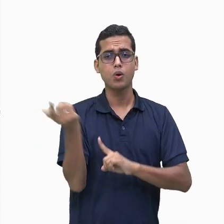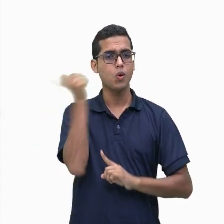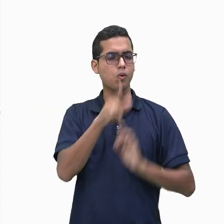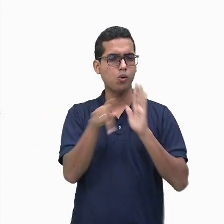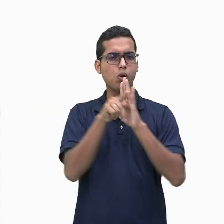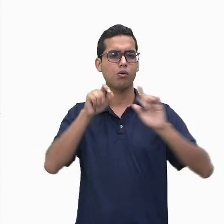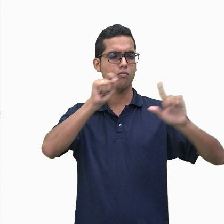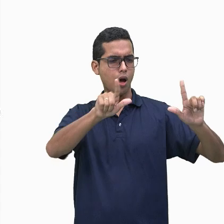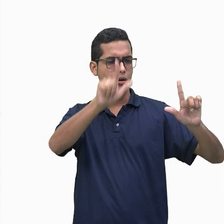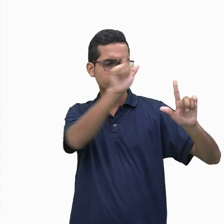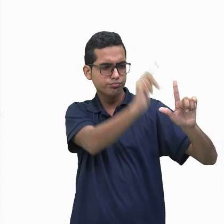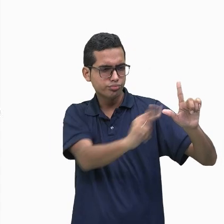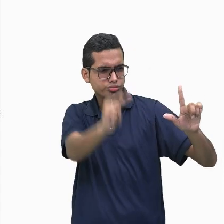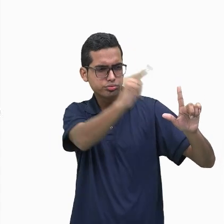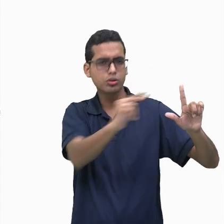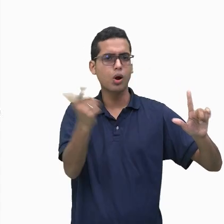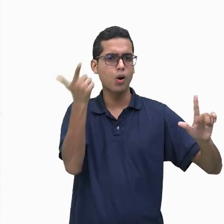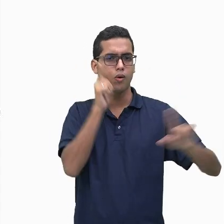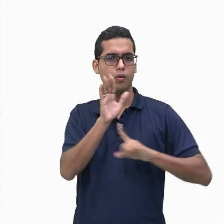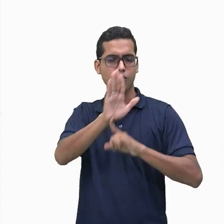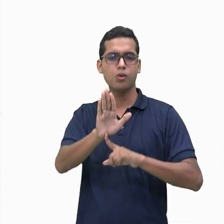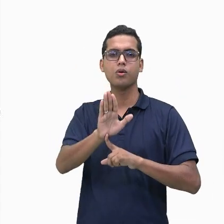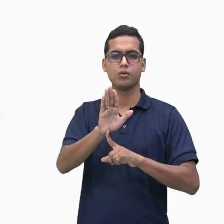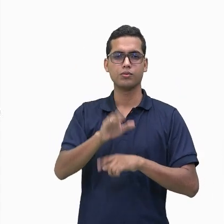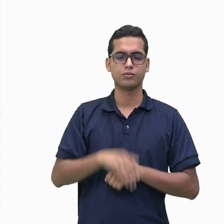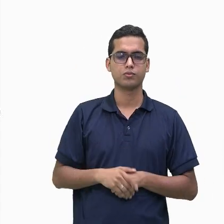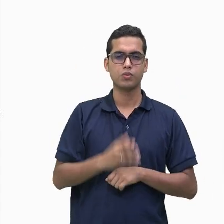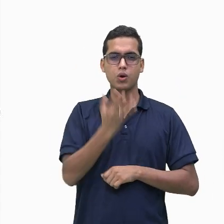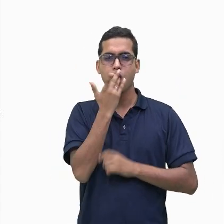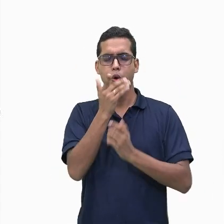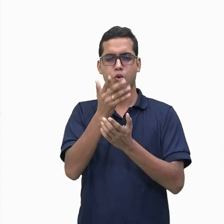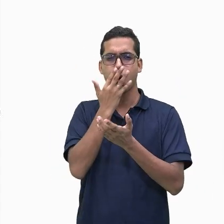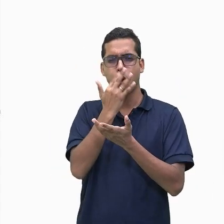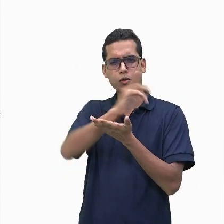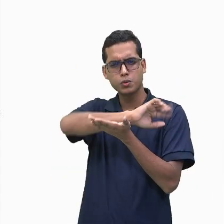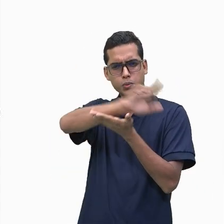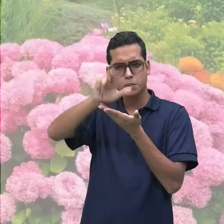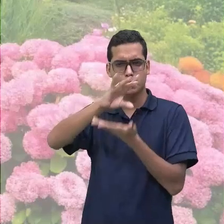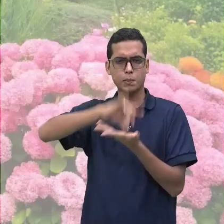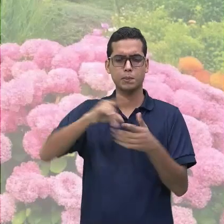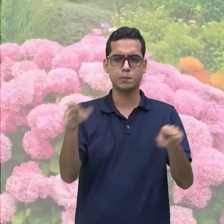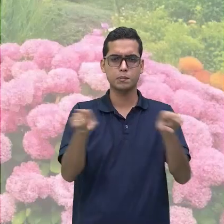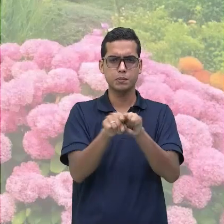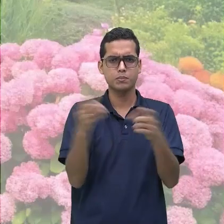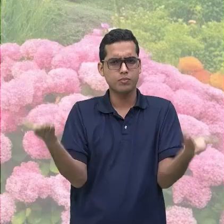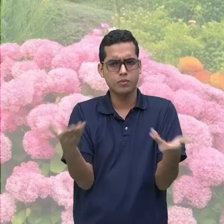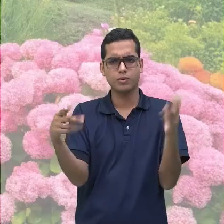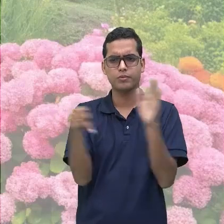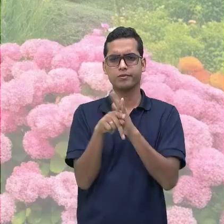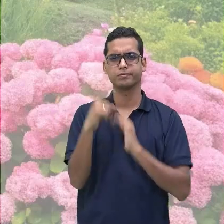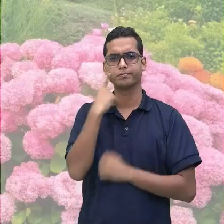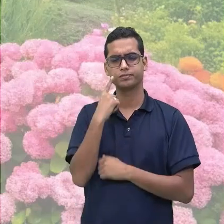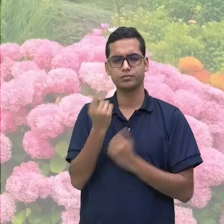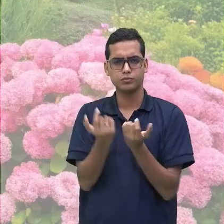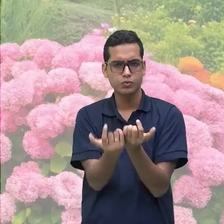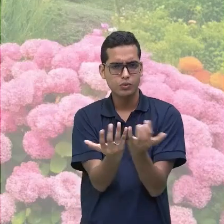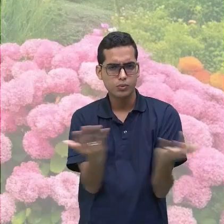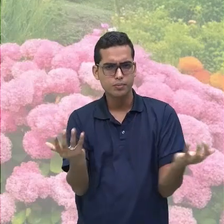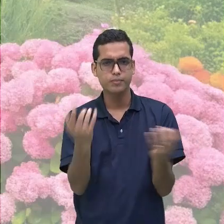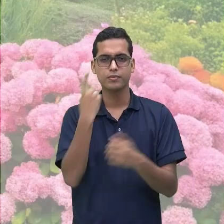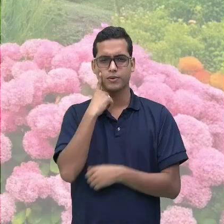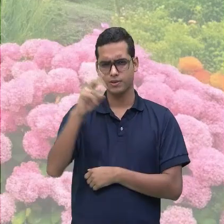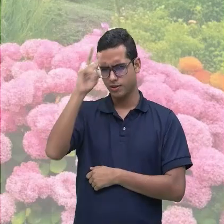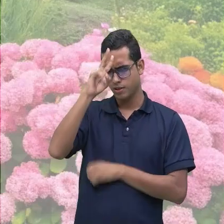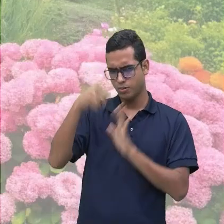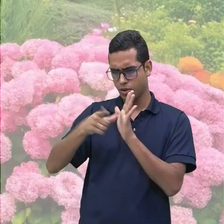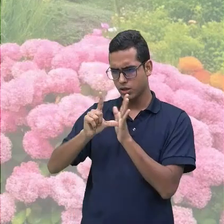que eu mostrei para vocês, onde eu estava, naquele jardim? Pois é, agora eu trouxe o jardim modificado. Então, nós tínhamos